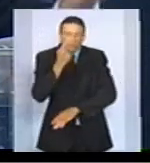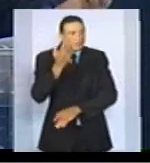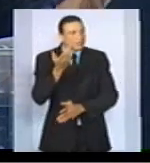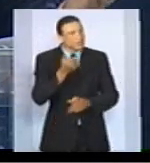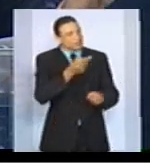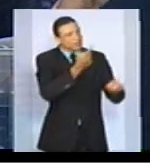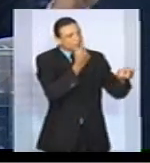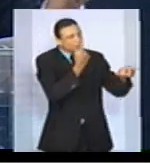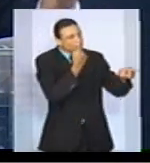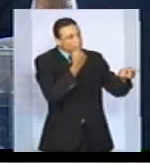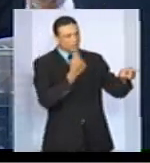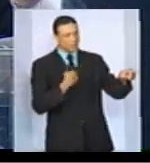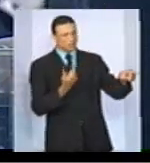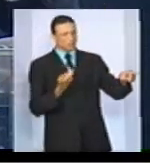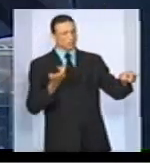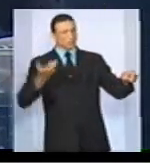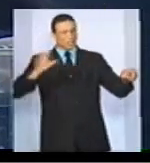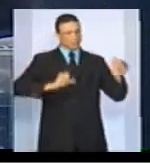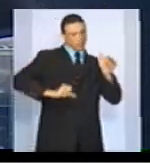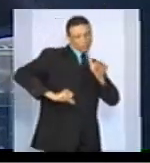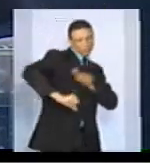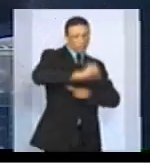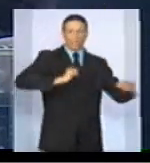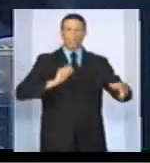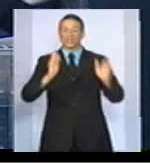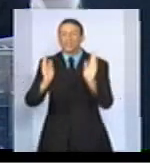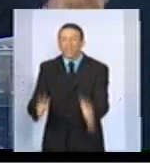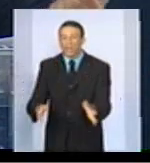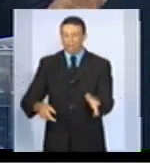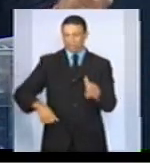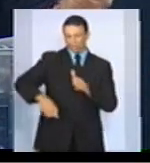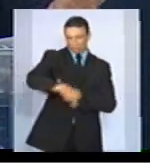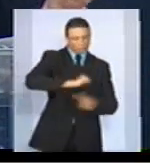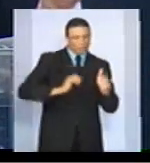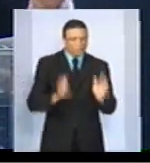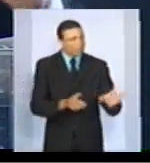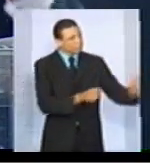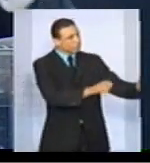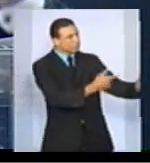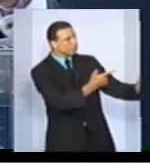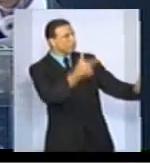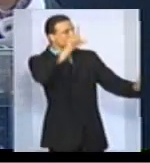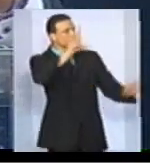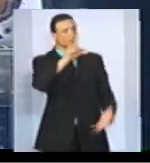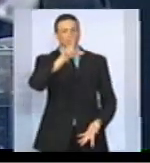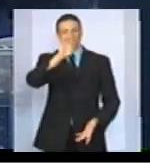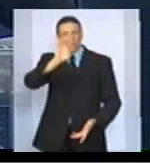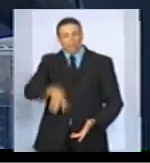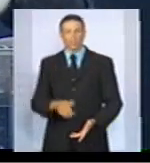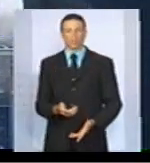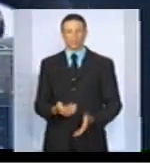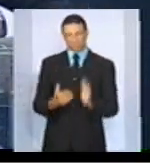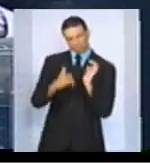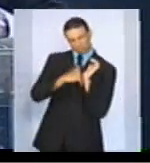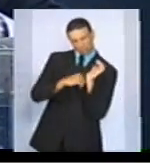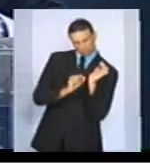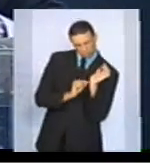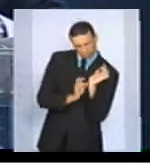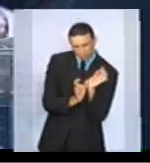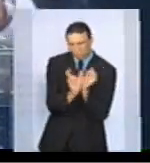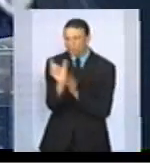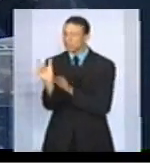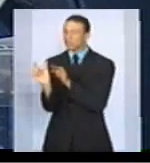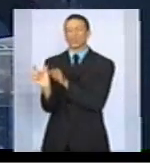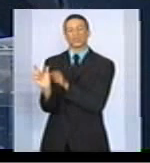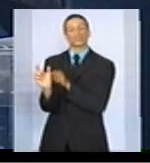quer mudar e quer mudar já com características pré-definidas o segredo até o processo Natura é a especificação